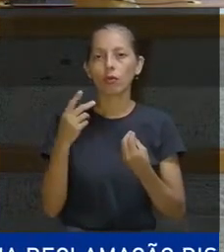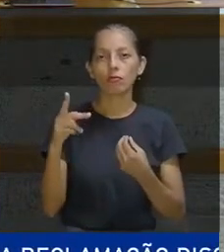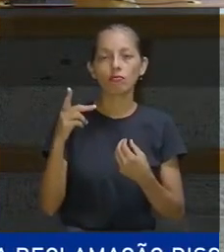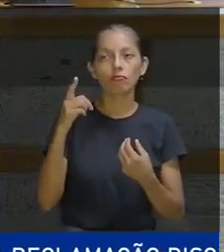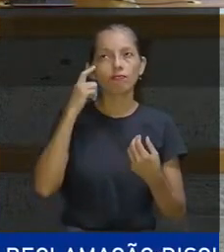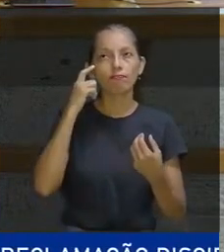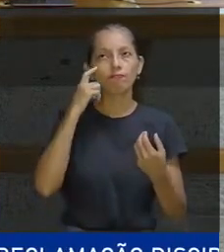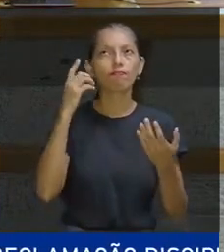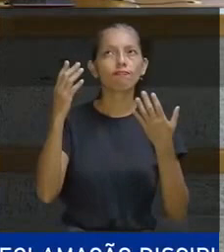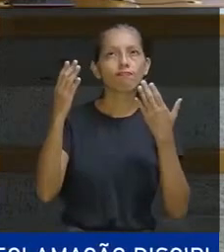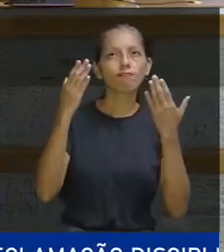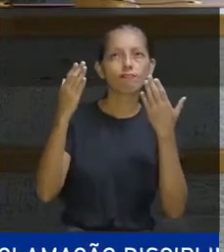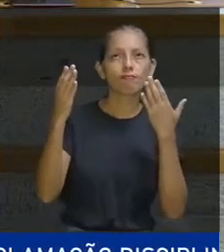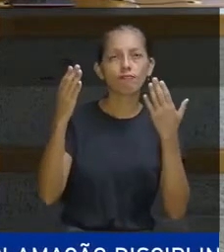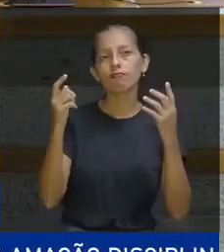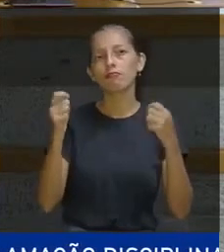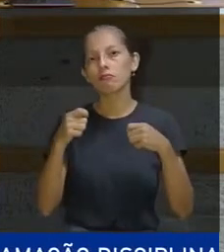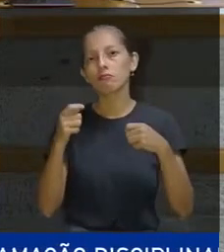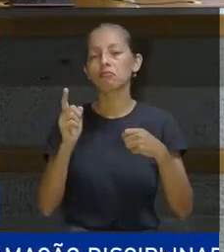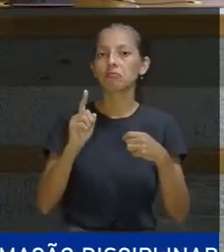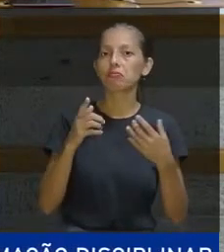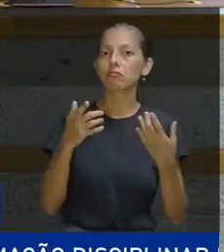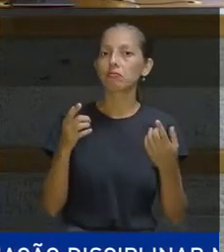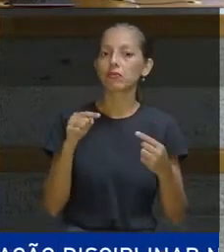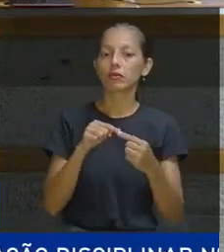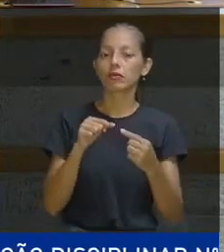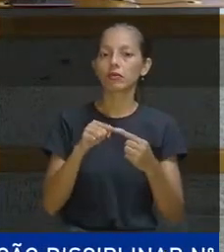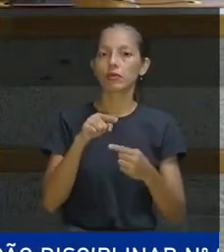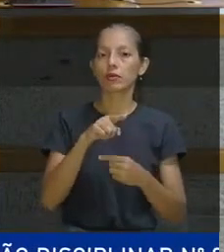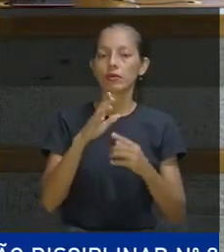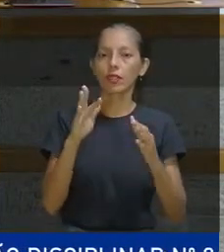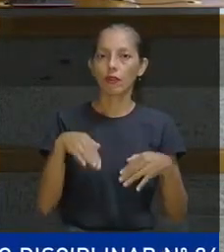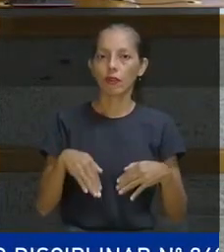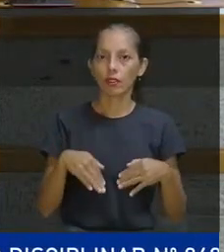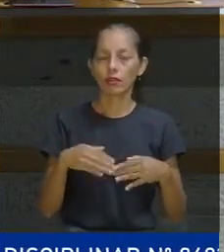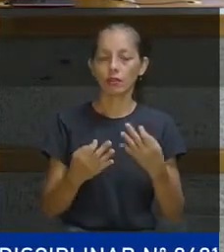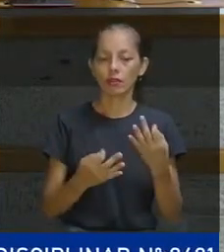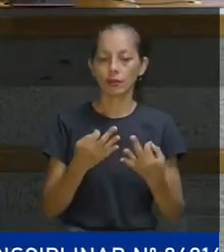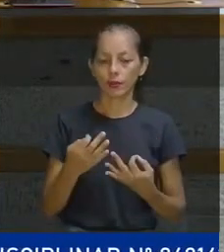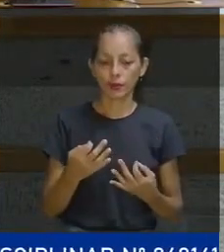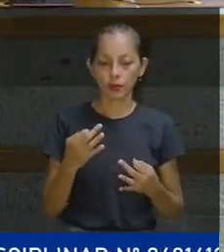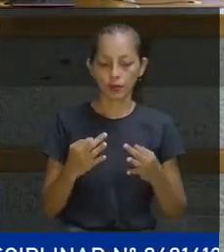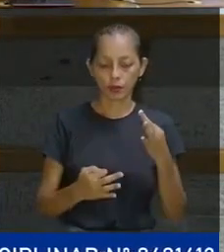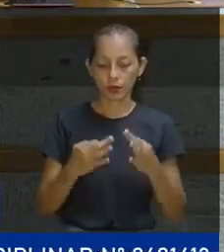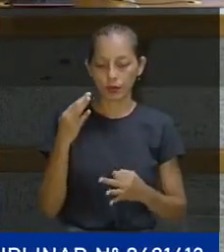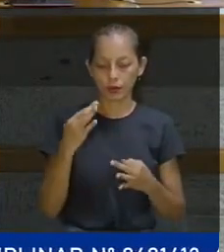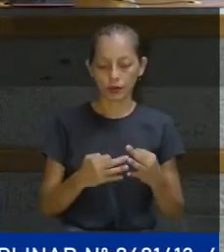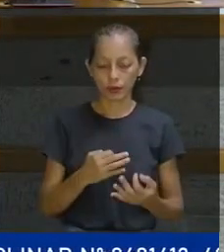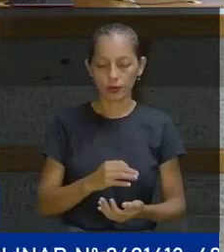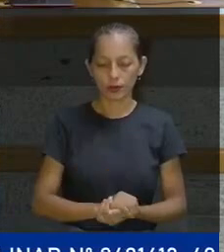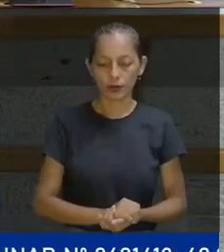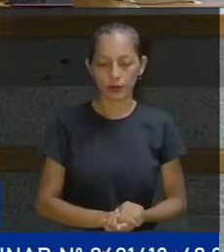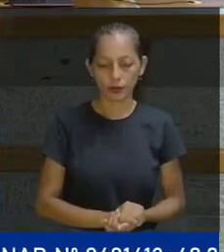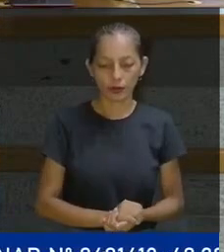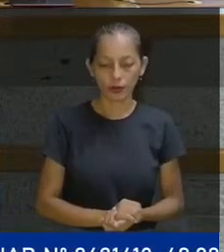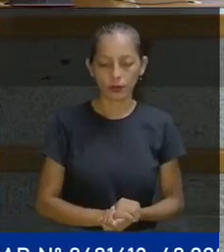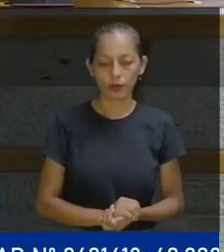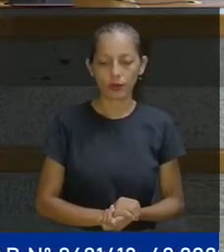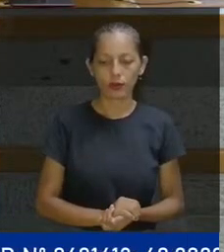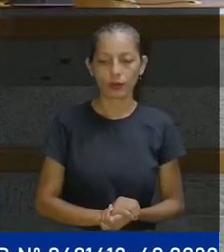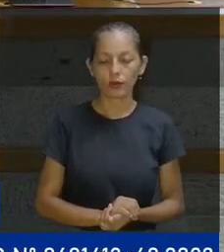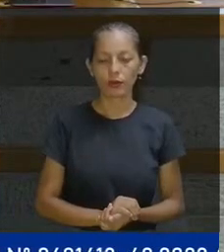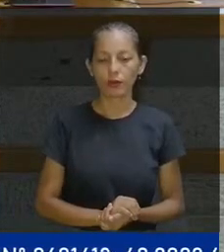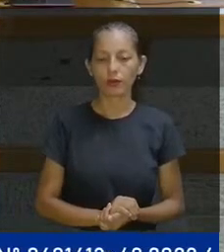caso. Portanto, a conclusão do tribunal pela existência de relação com uma das partes que compromete